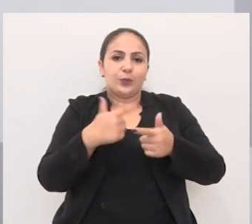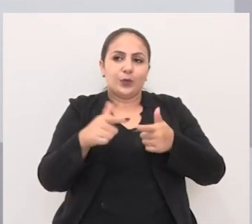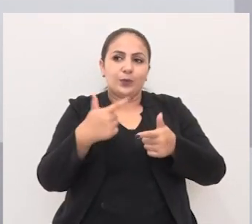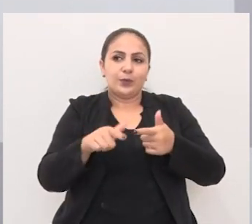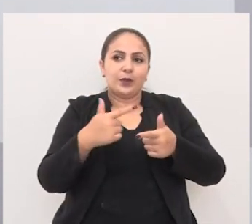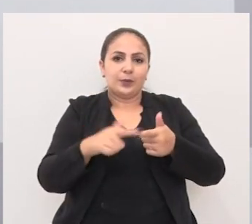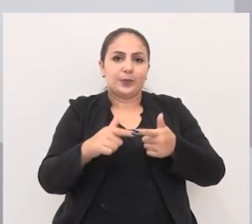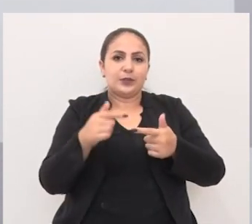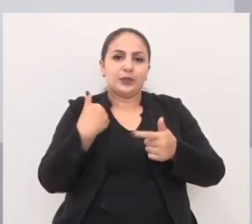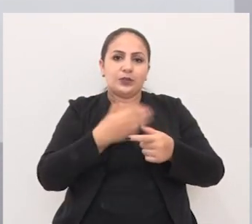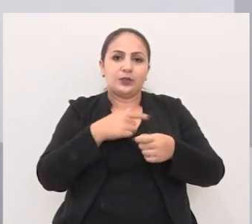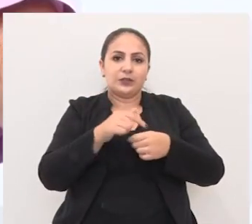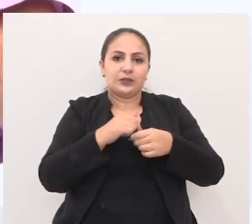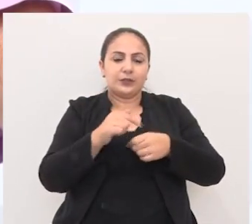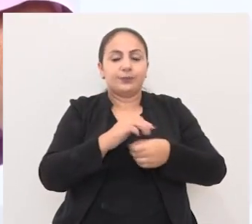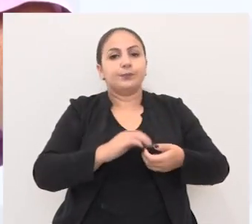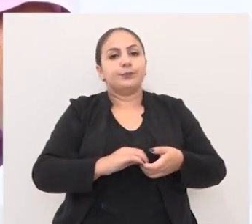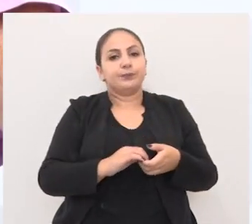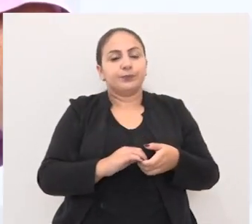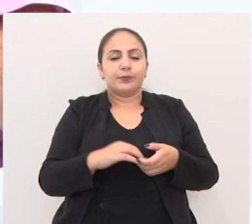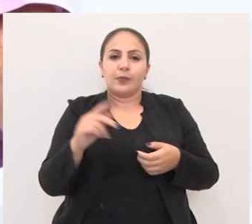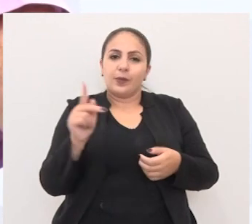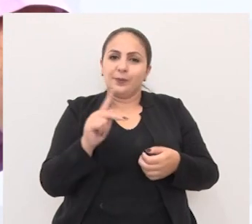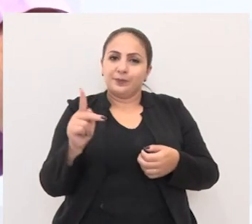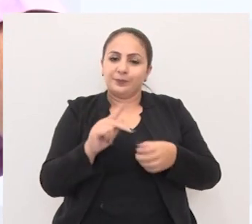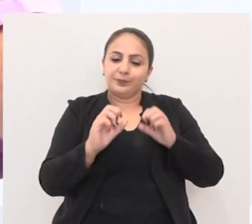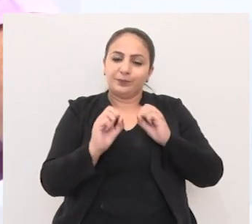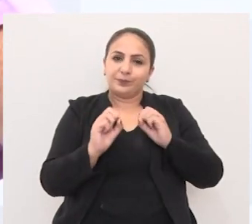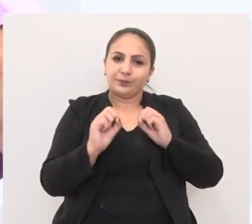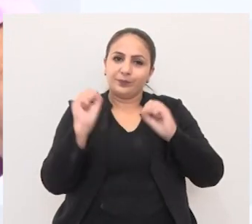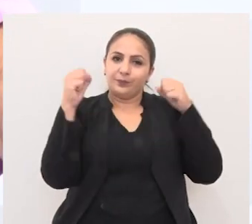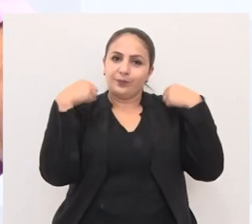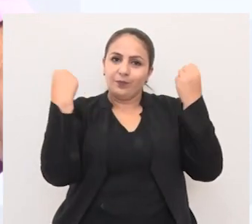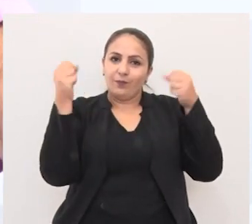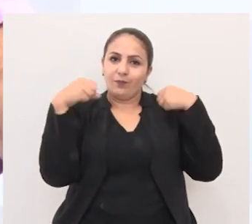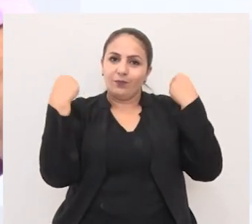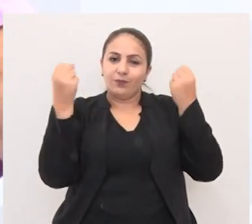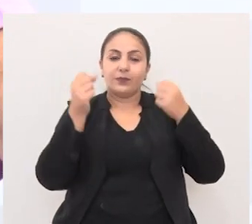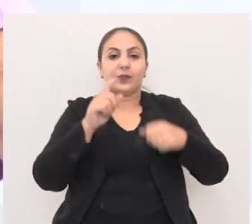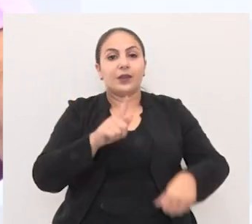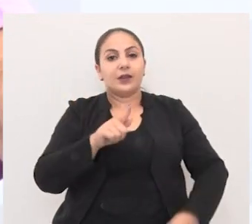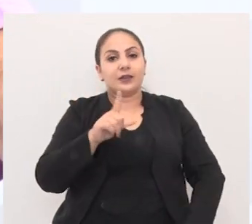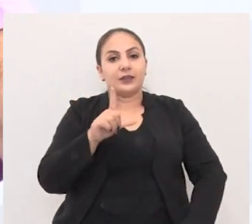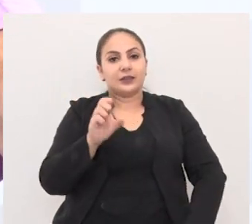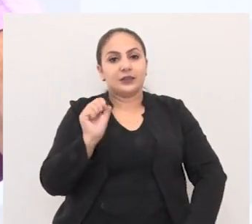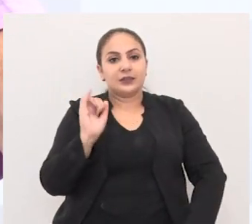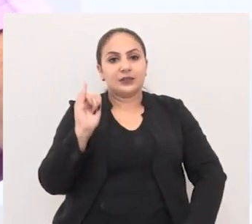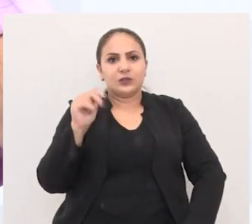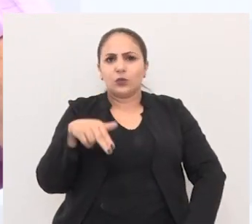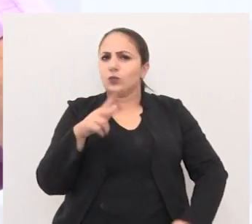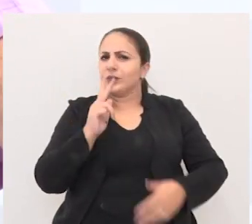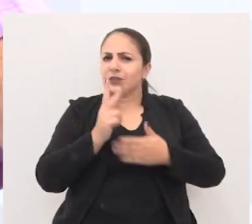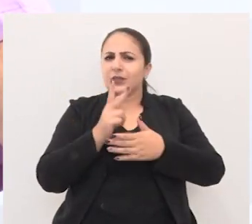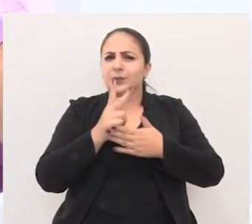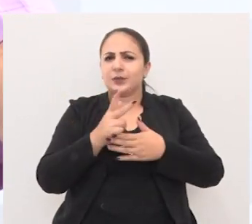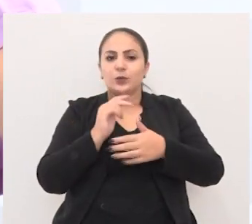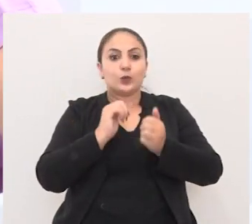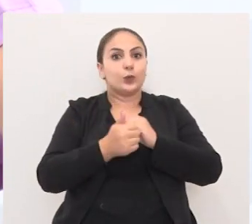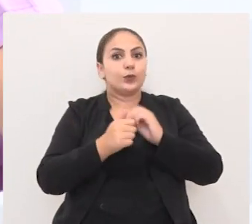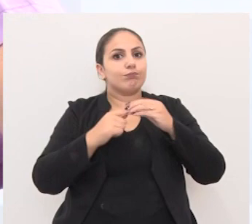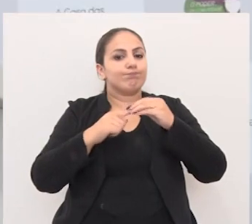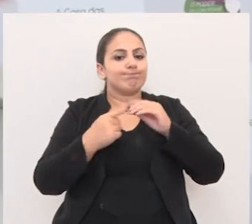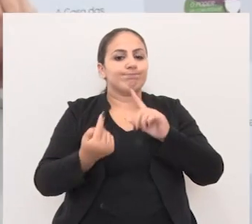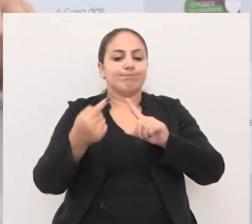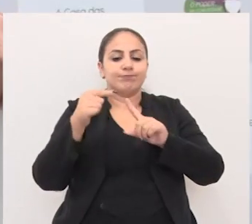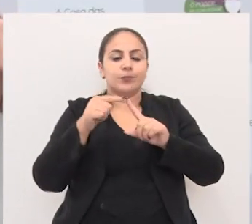vários problemas aqui da nossa cidade. Como professor de educação física, Gleison sempre teve o esporte como